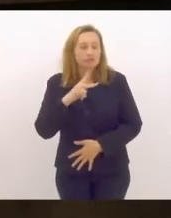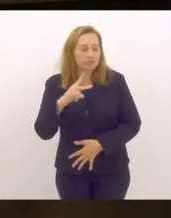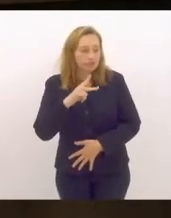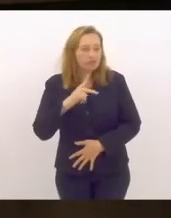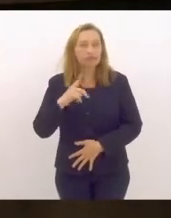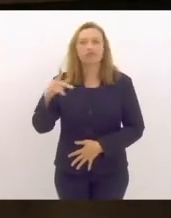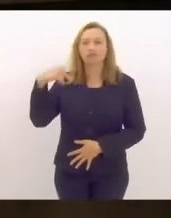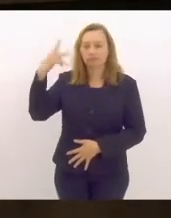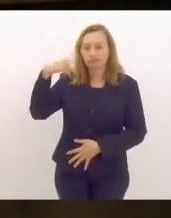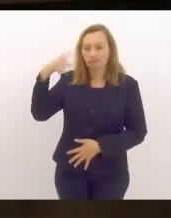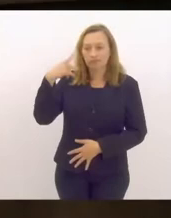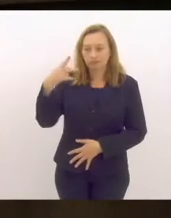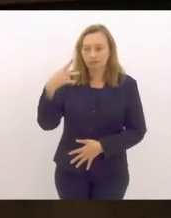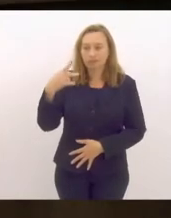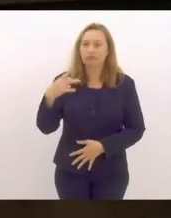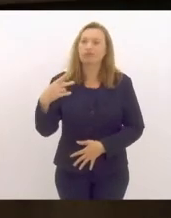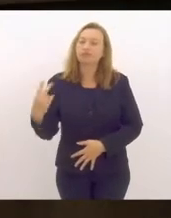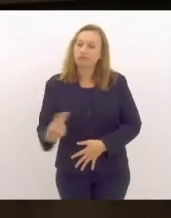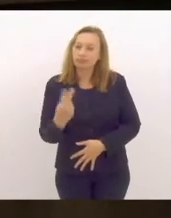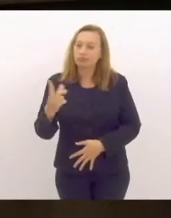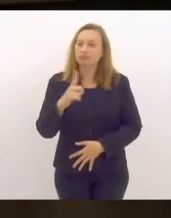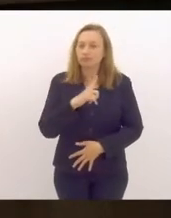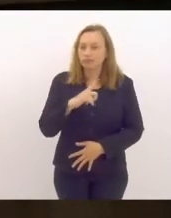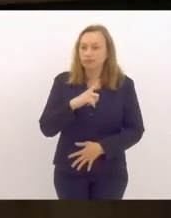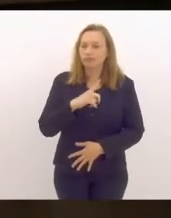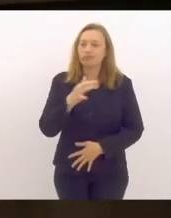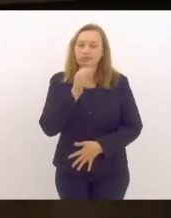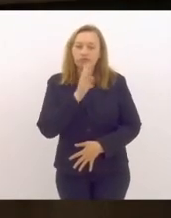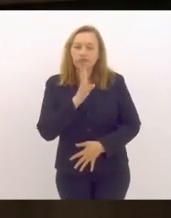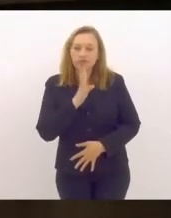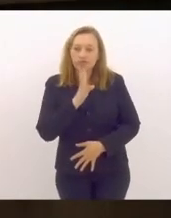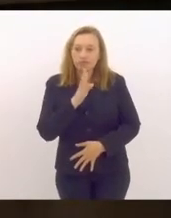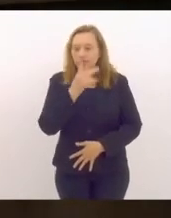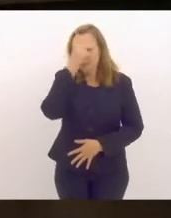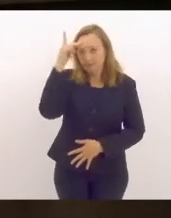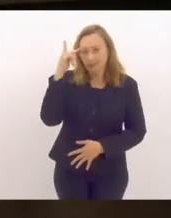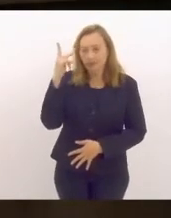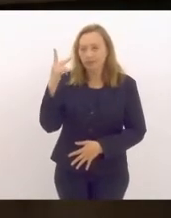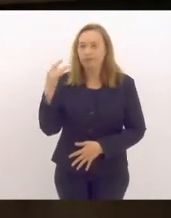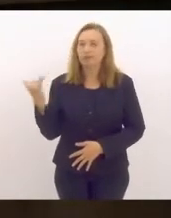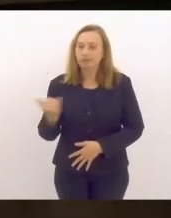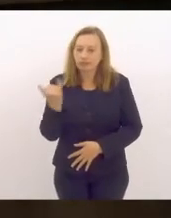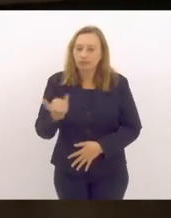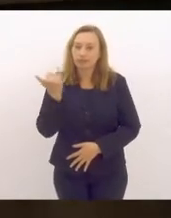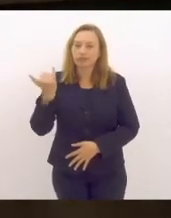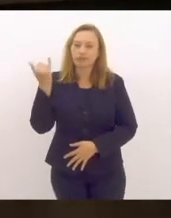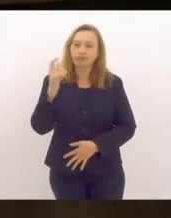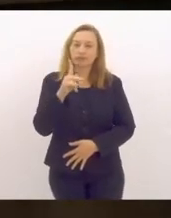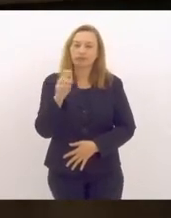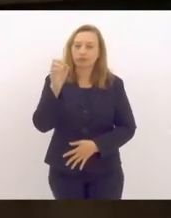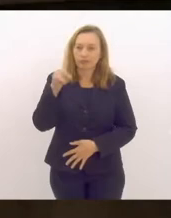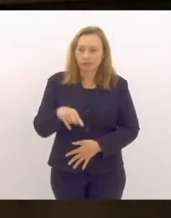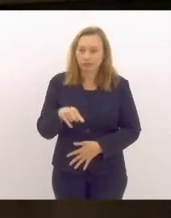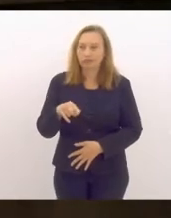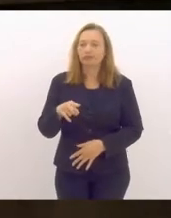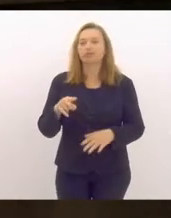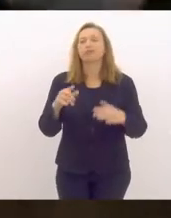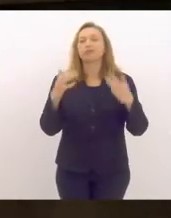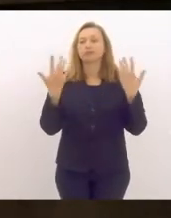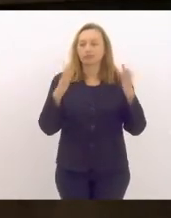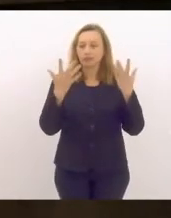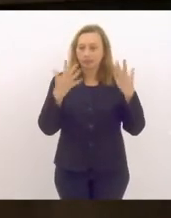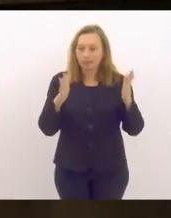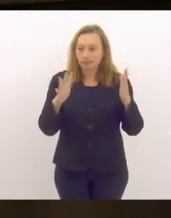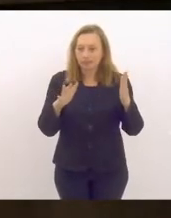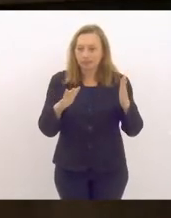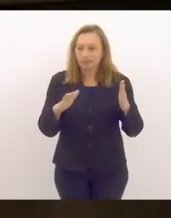Parlamento Fluminense que se valoriza quando reconhece e homenageia uma figura pública dessa envergadura, que é o André Luiz Castro. Portanto, parabéns, André,